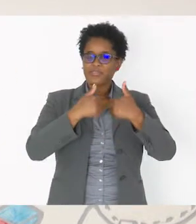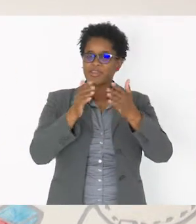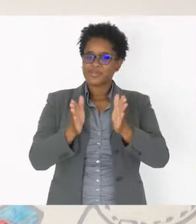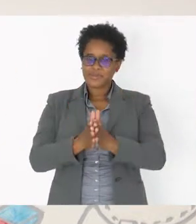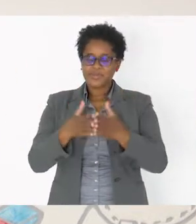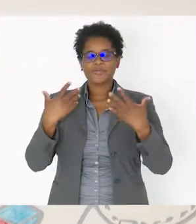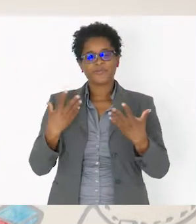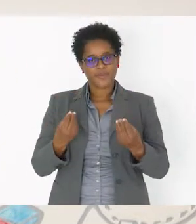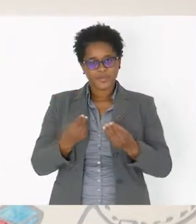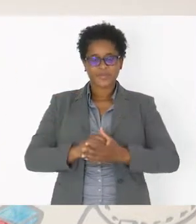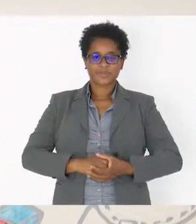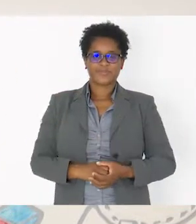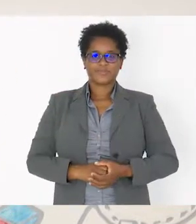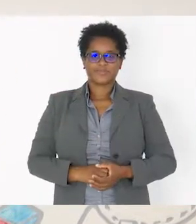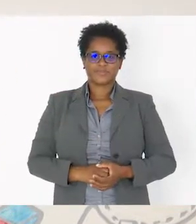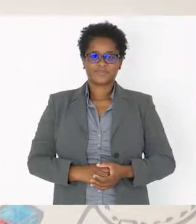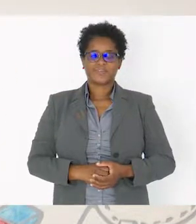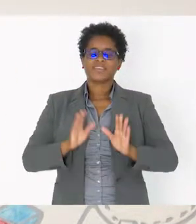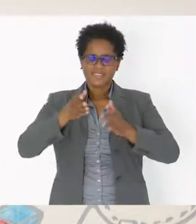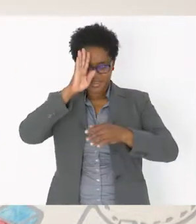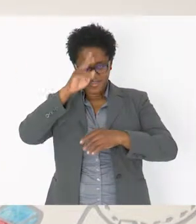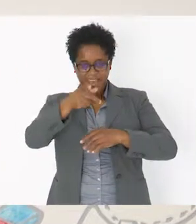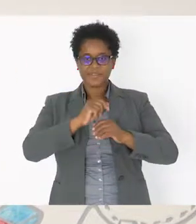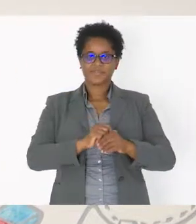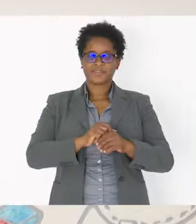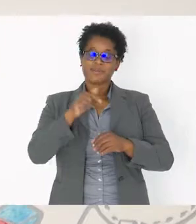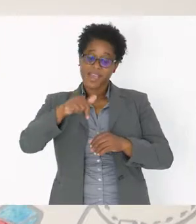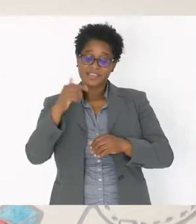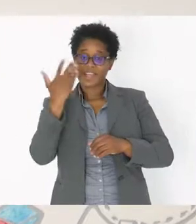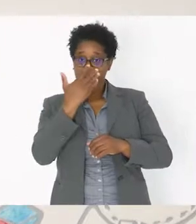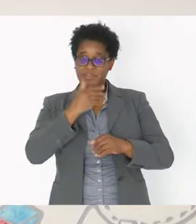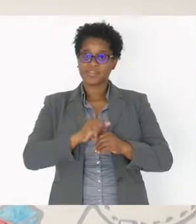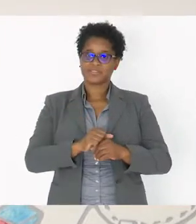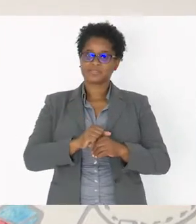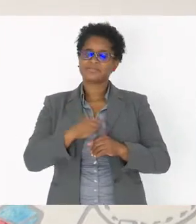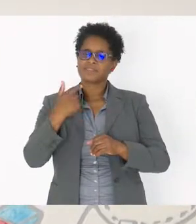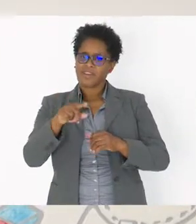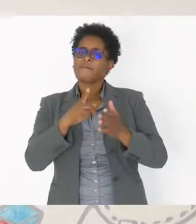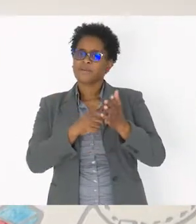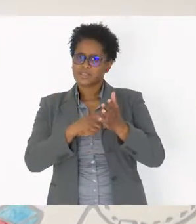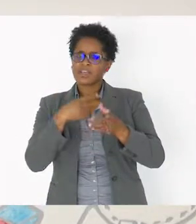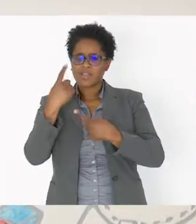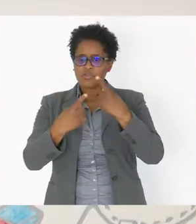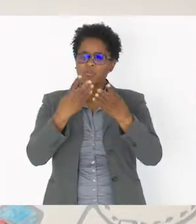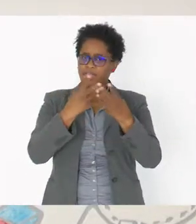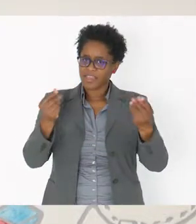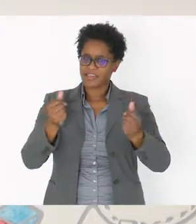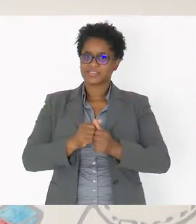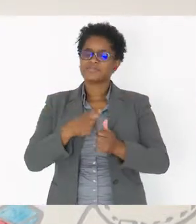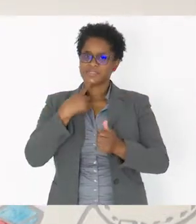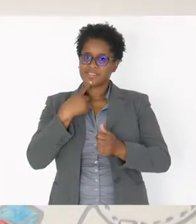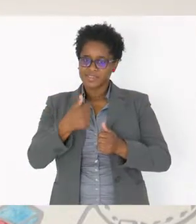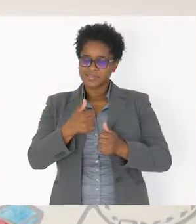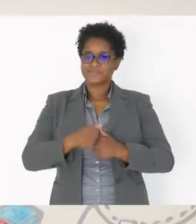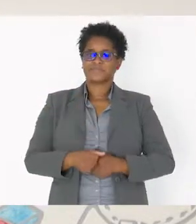todos muito bem-vindos. Já sabem que para esta aula vão precisar de alguns materiais,